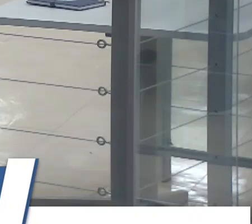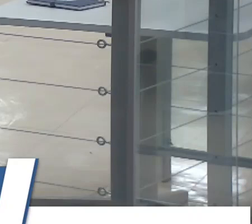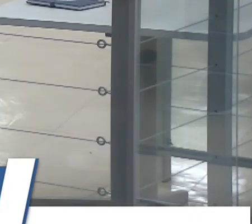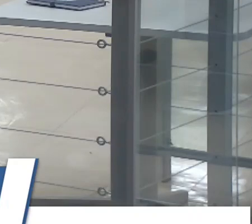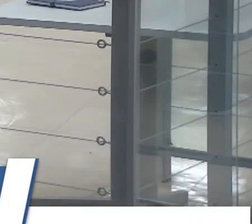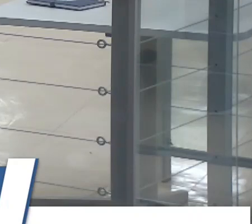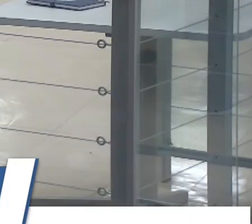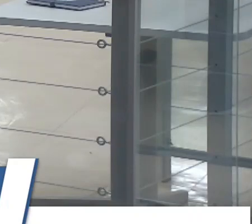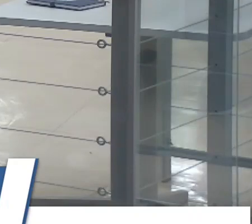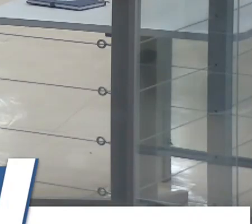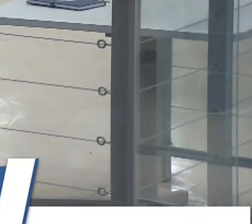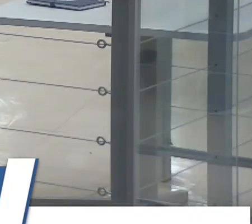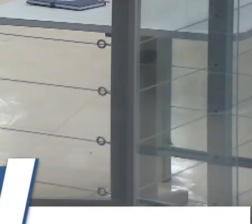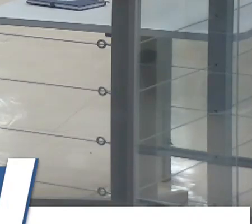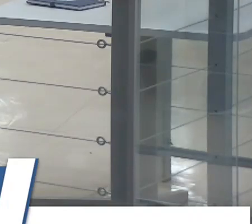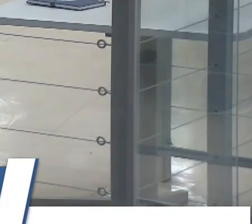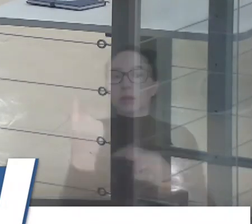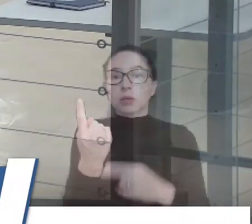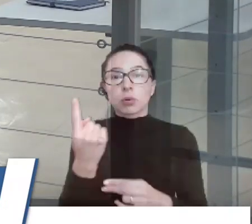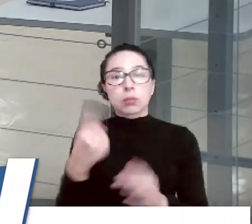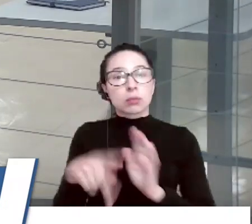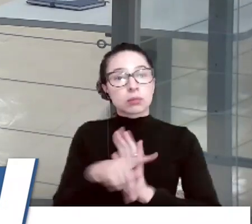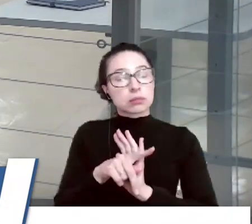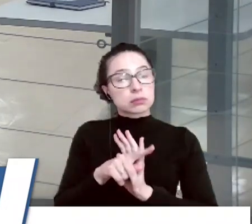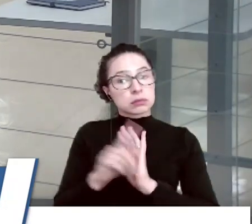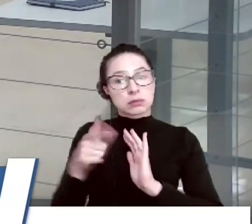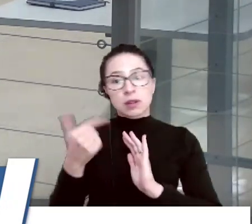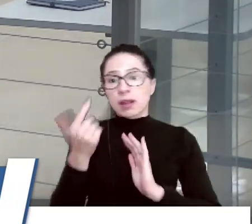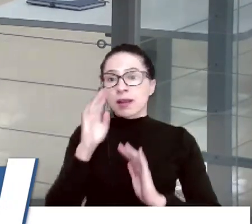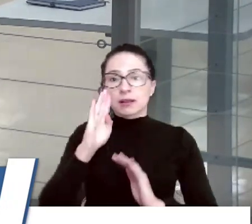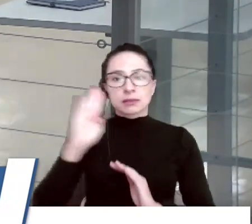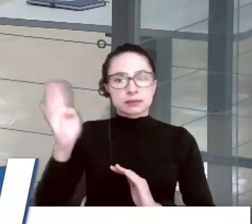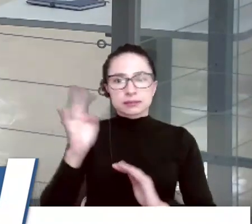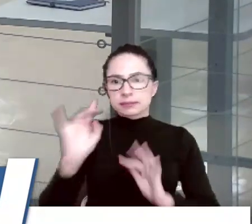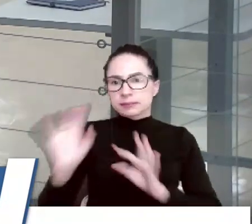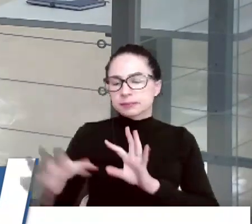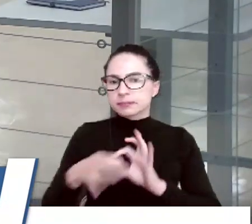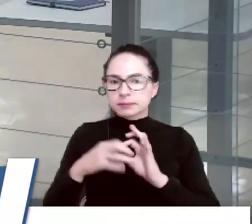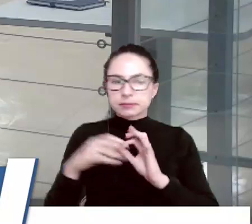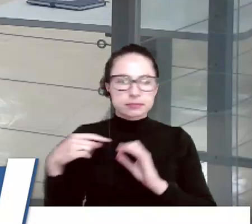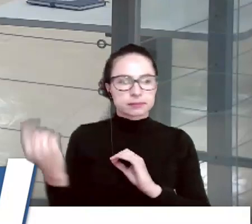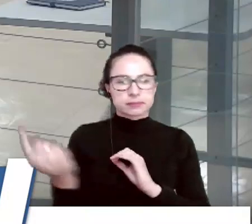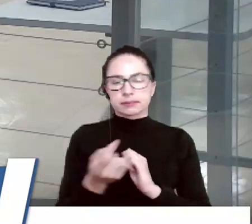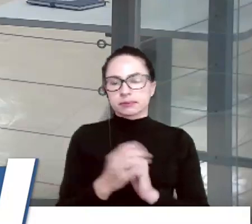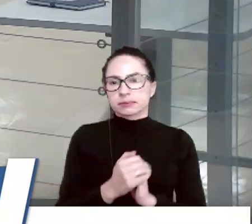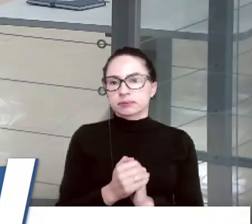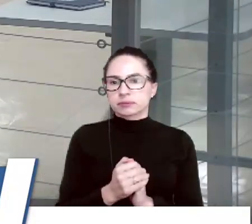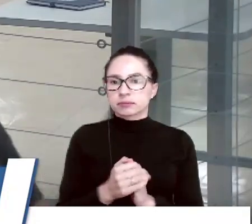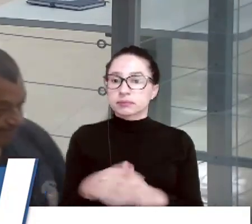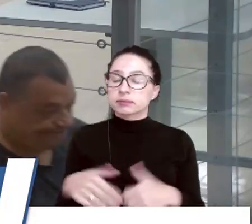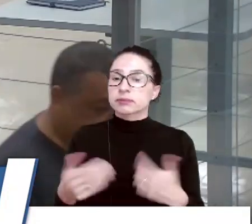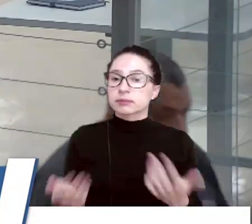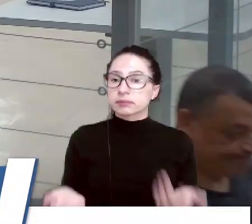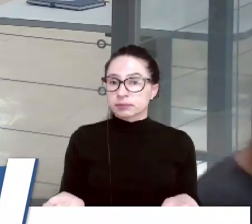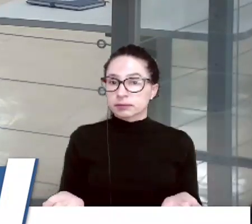referência o bem comum. Essa é a estrela norte que une todos nós. Pois bem,